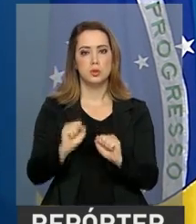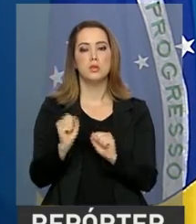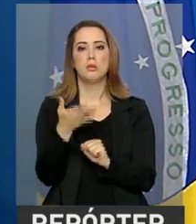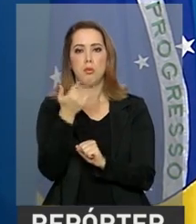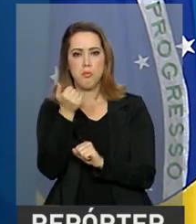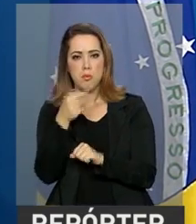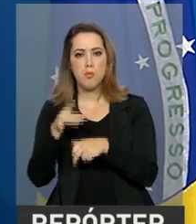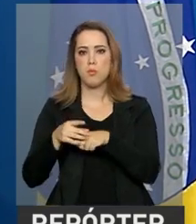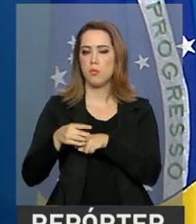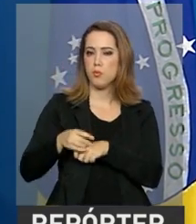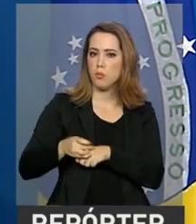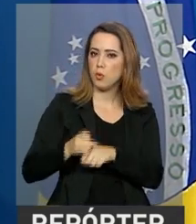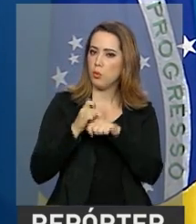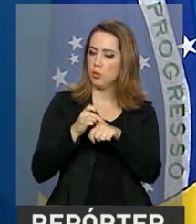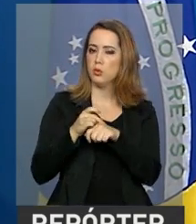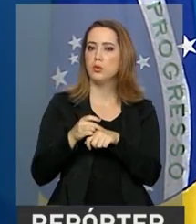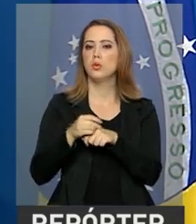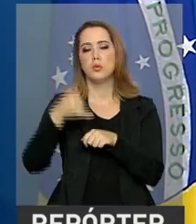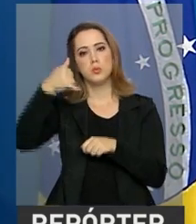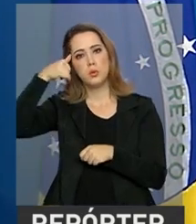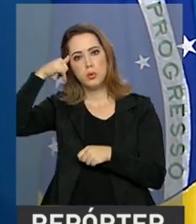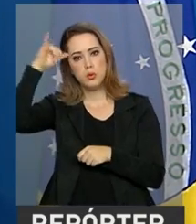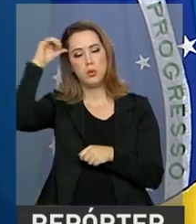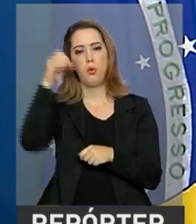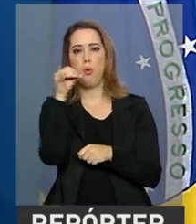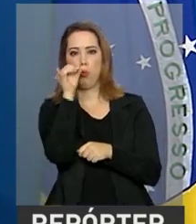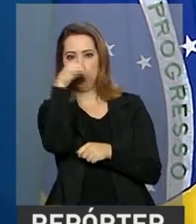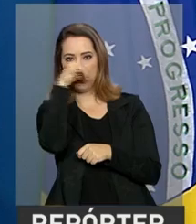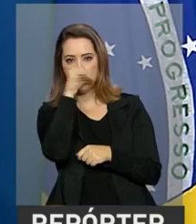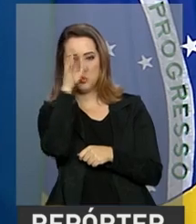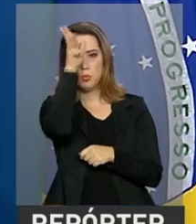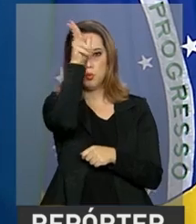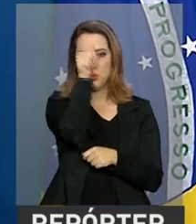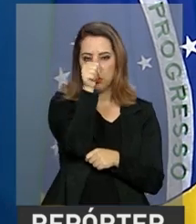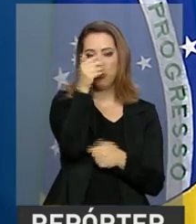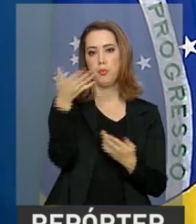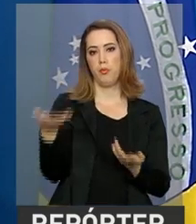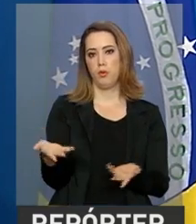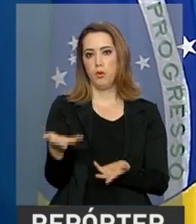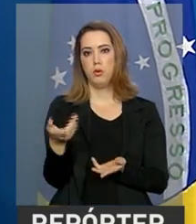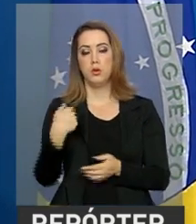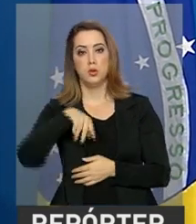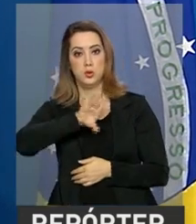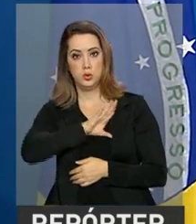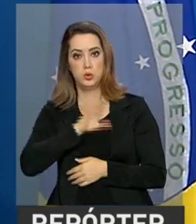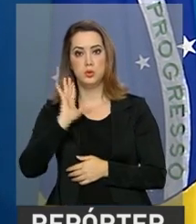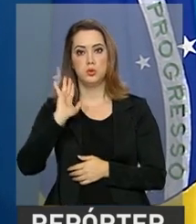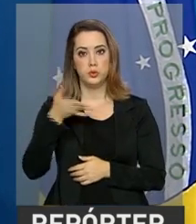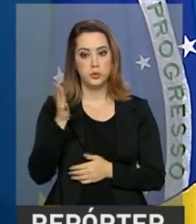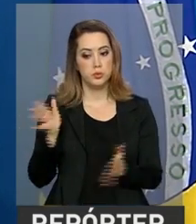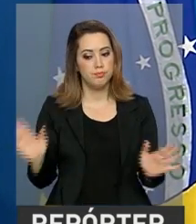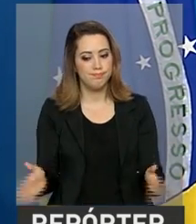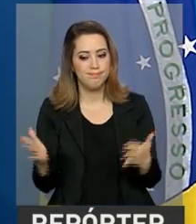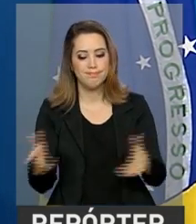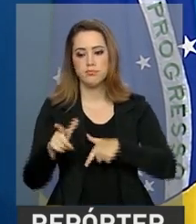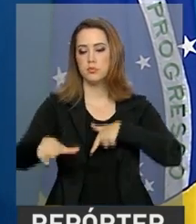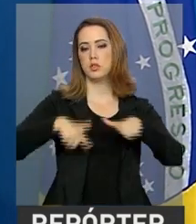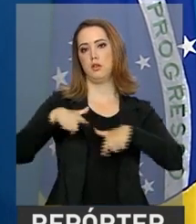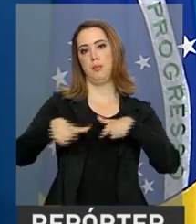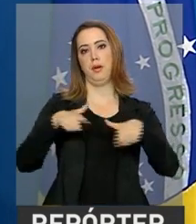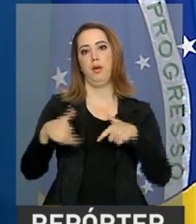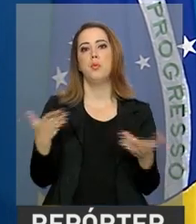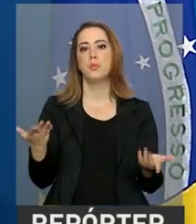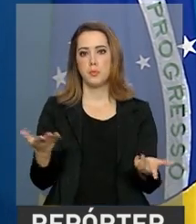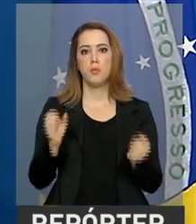carne bovina, carne suína e frangos, né? Nós estamos incentivando o emprego. Certo e